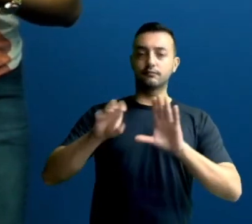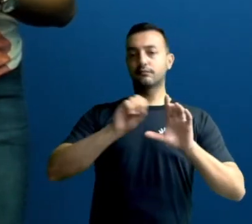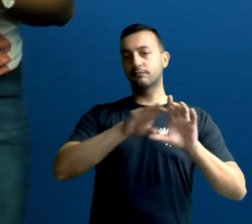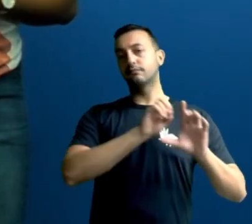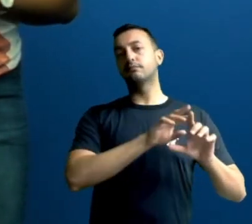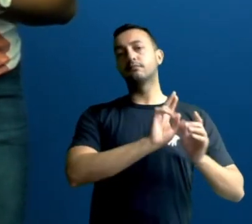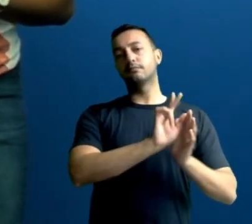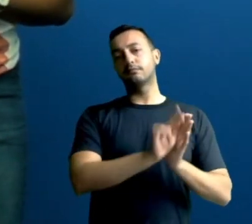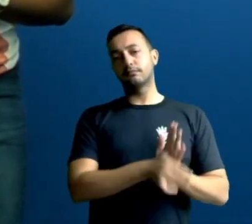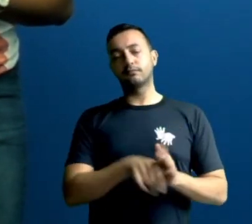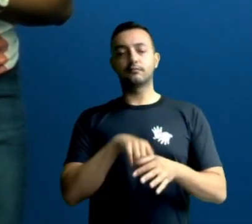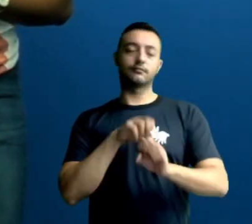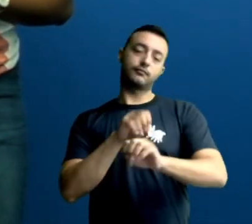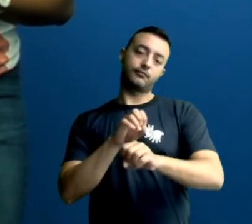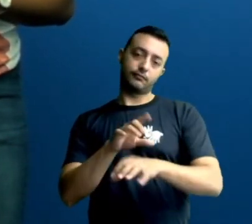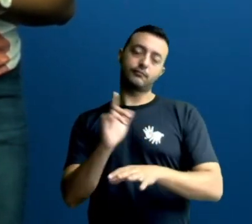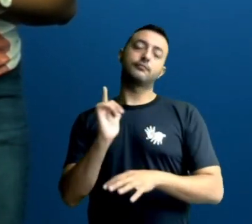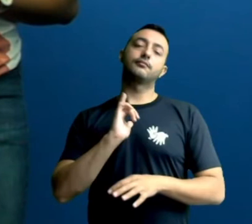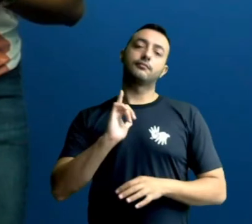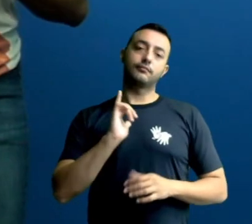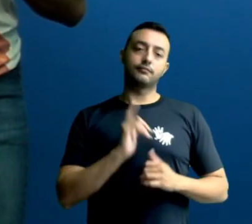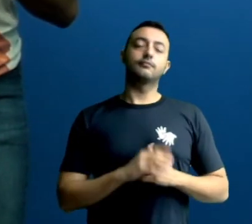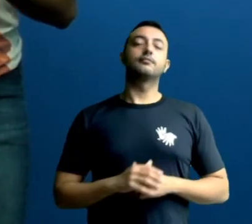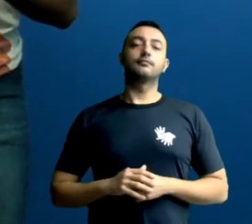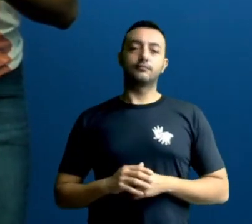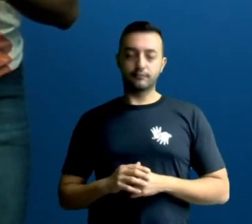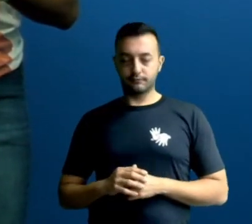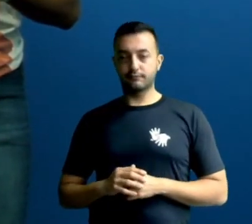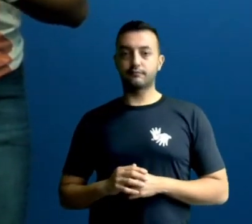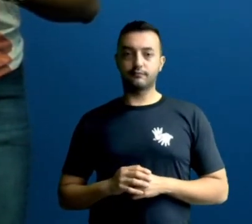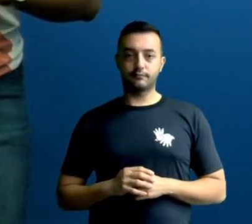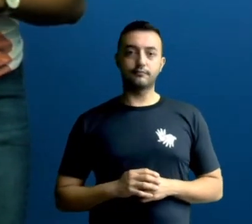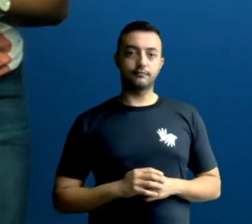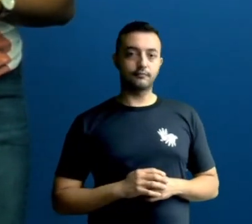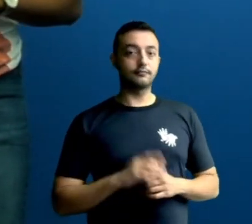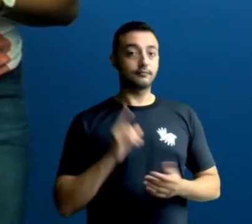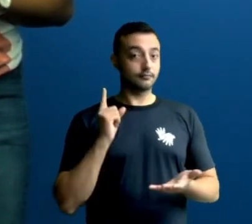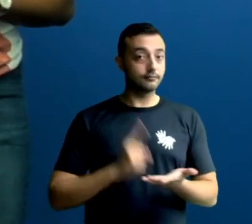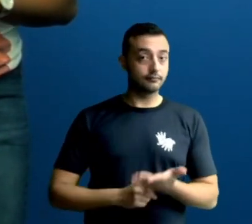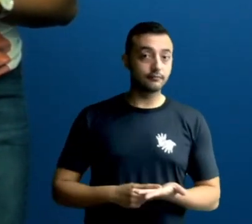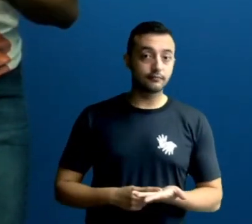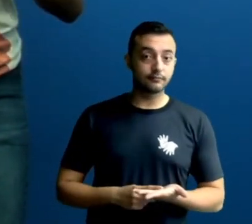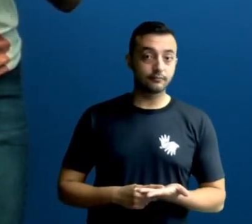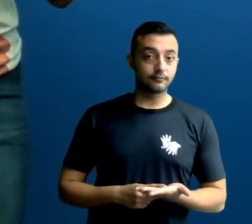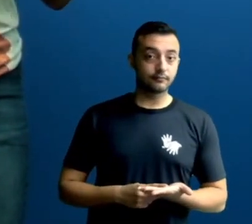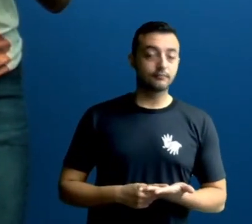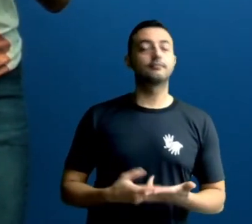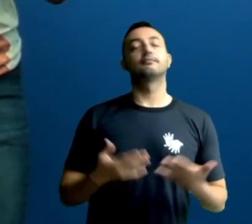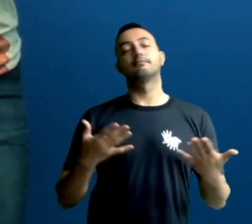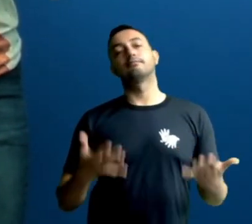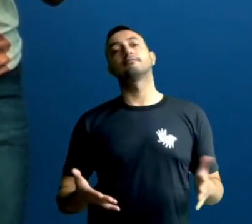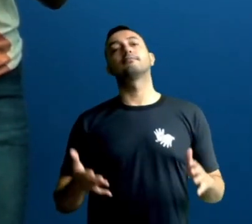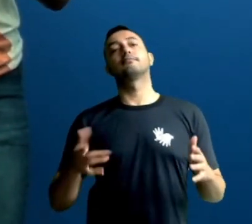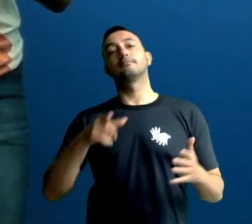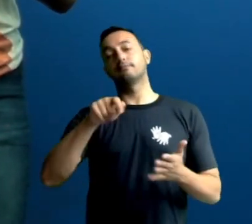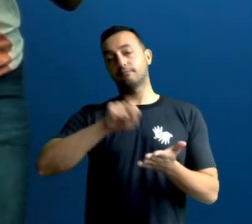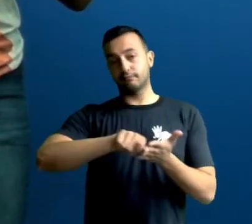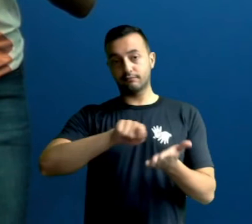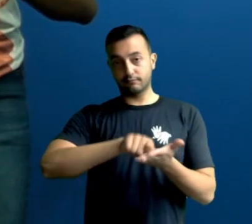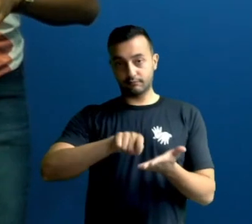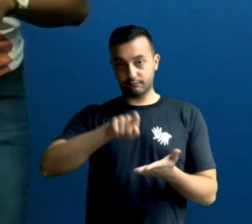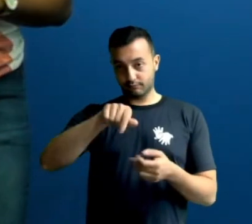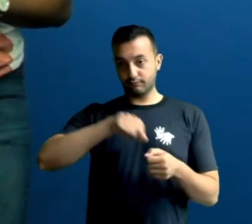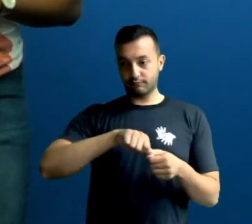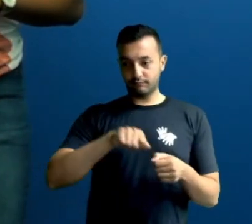diversas plataformas de ensino que nós temos neste momento. Combinado? Então, anota aí